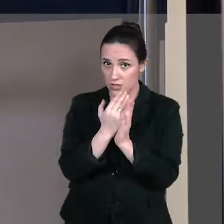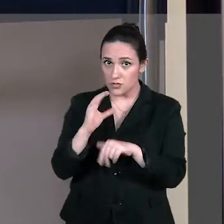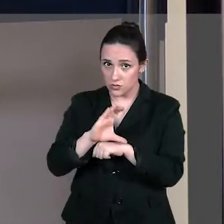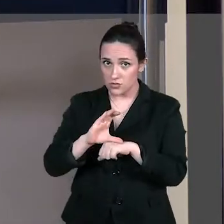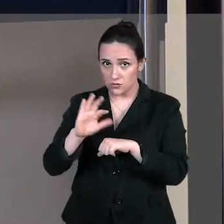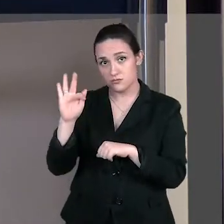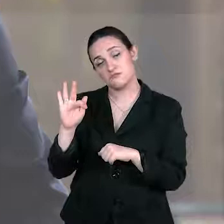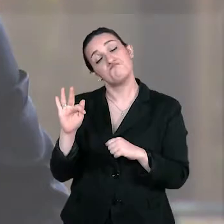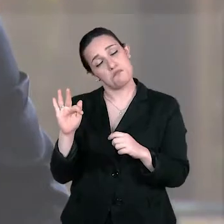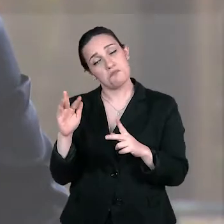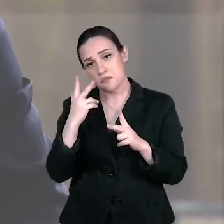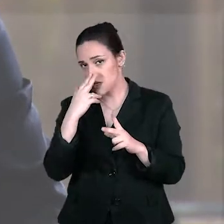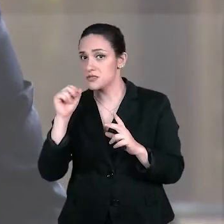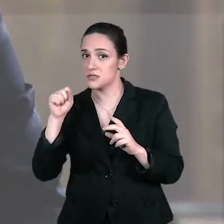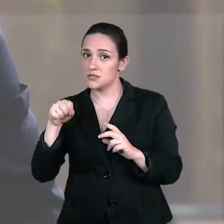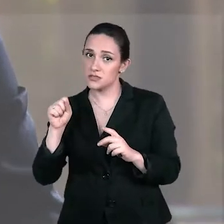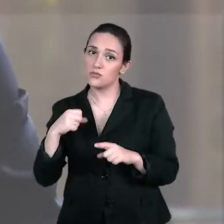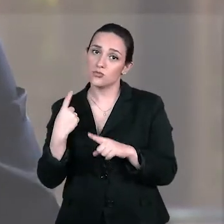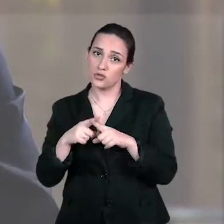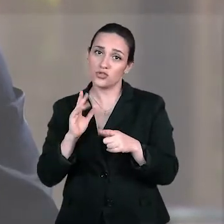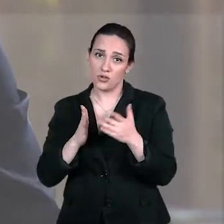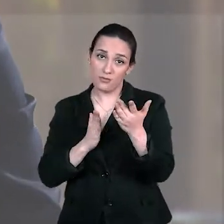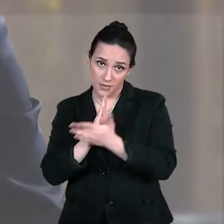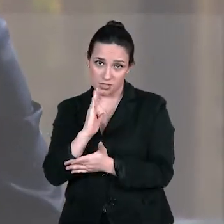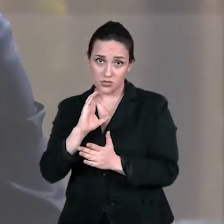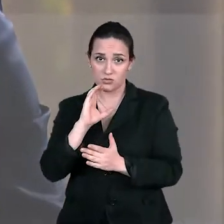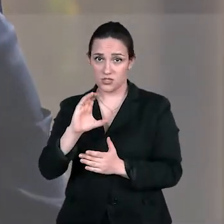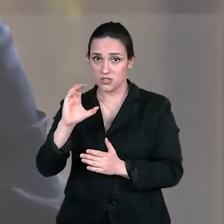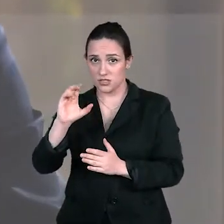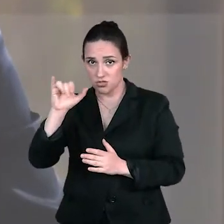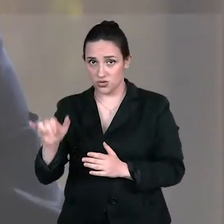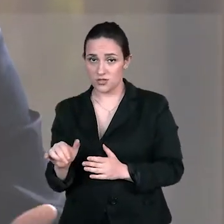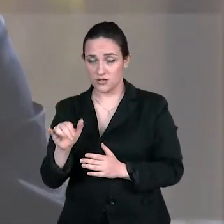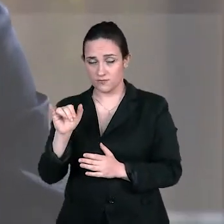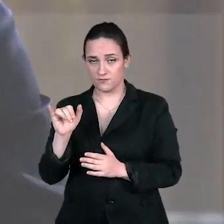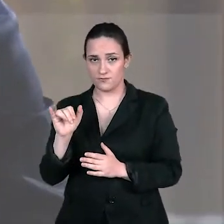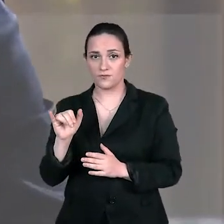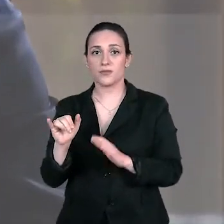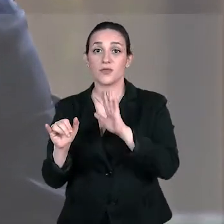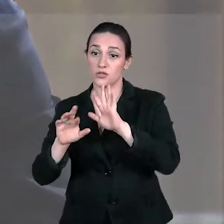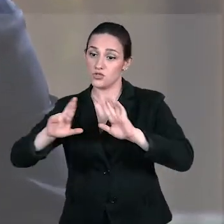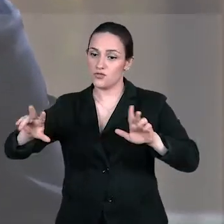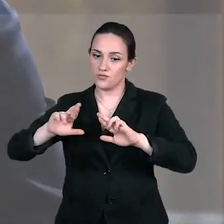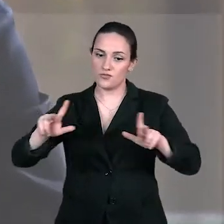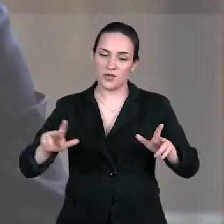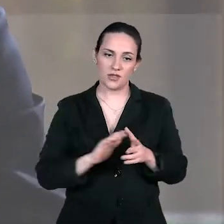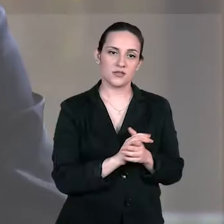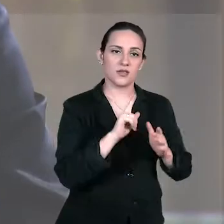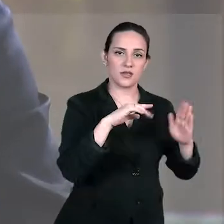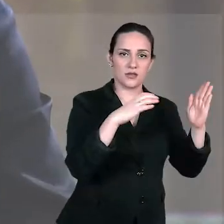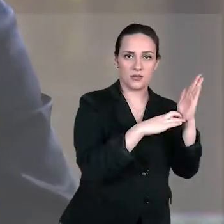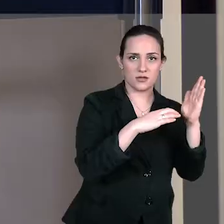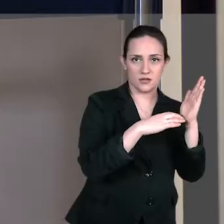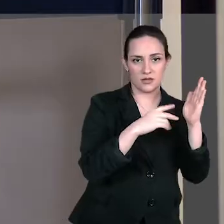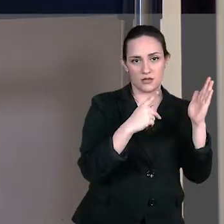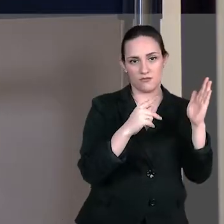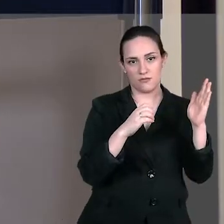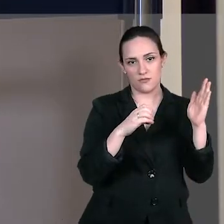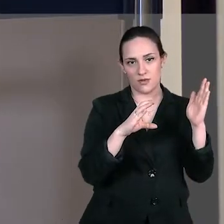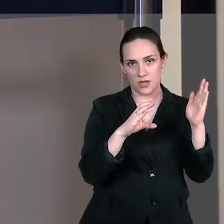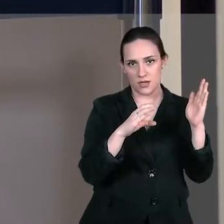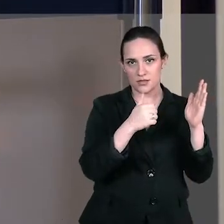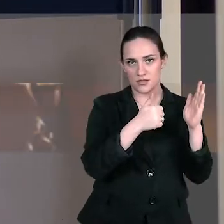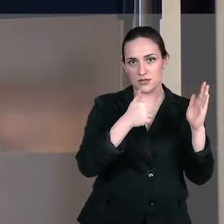é constitucional. Deve ser constitucional, uma vez que já passou pela CCJ, diferentemente da proposta que está em trâmite no Senado Federal. É